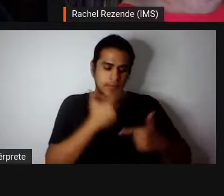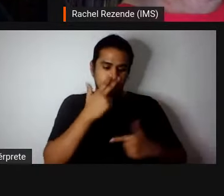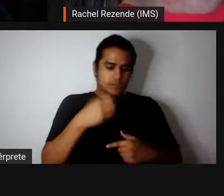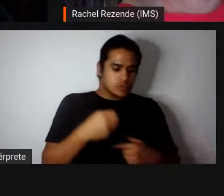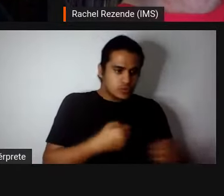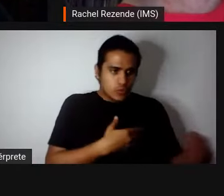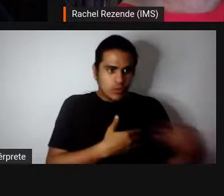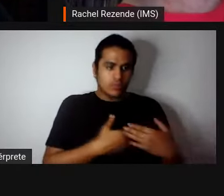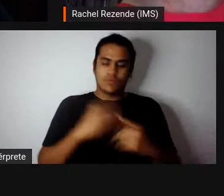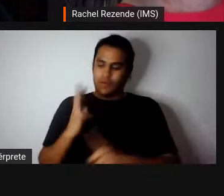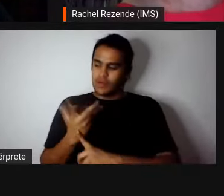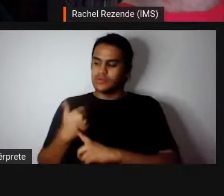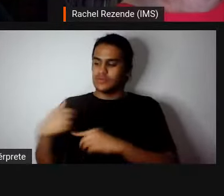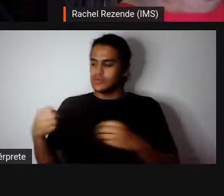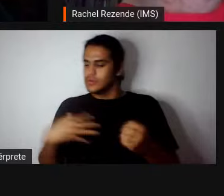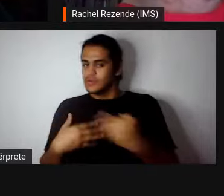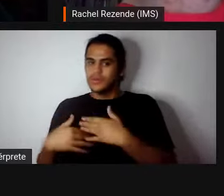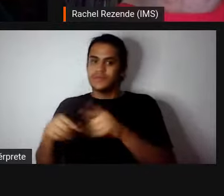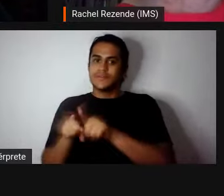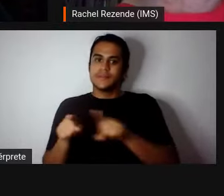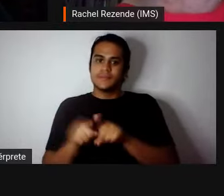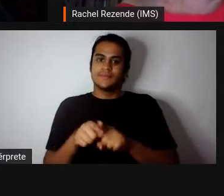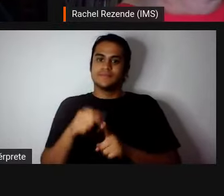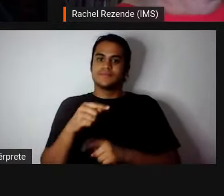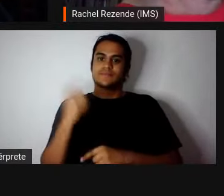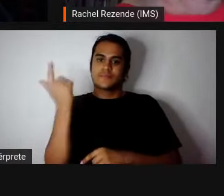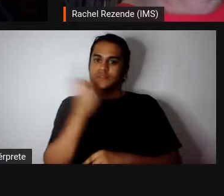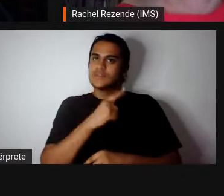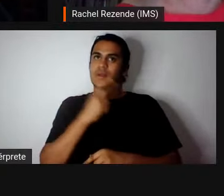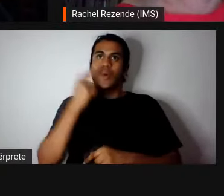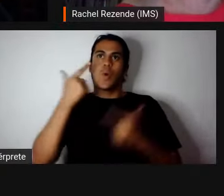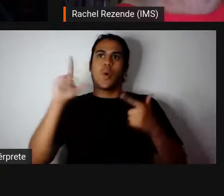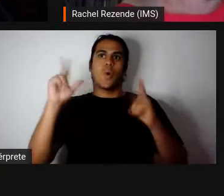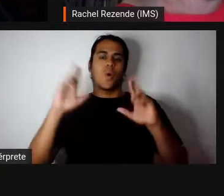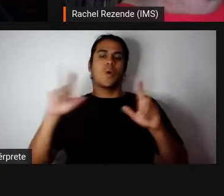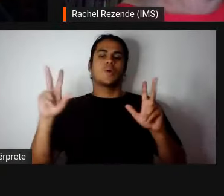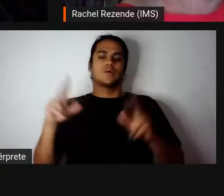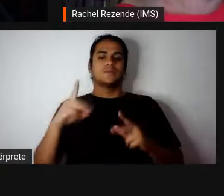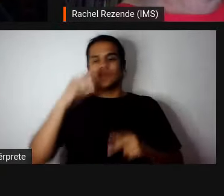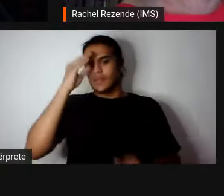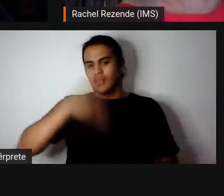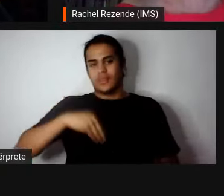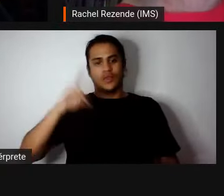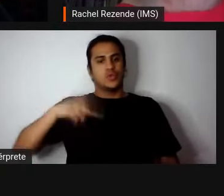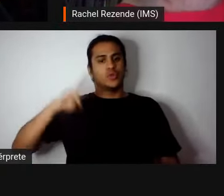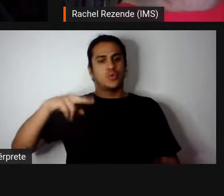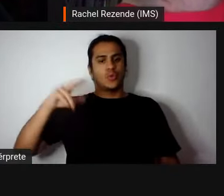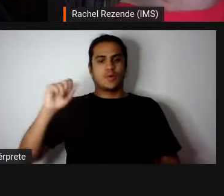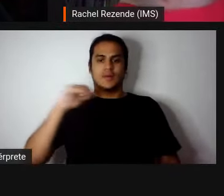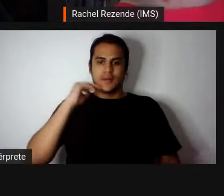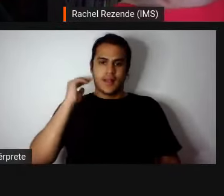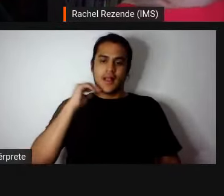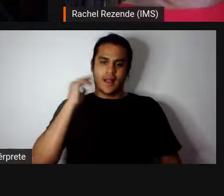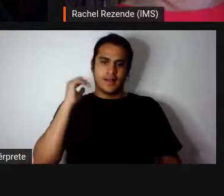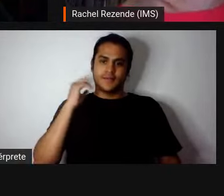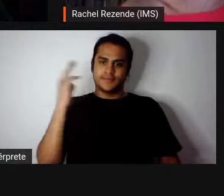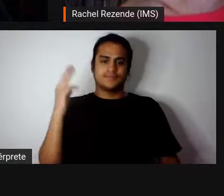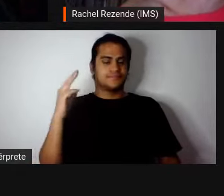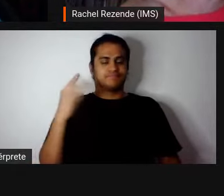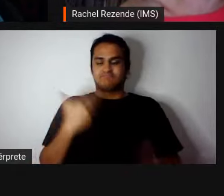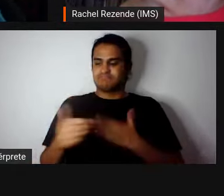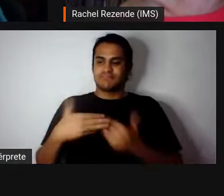se renova, mesmo que vire uma outra coisa, mas a gente não... Mas desistir nunca, né? Desistir nunca, apesar das